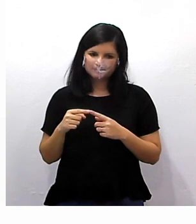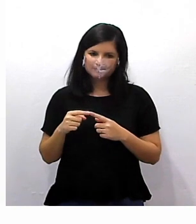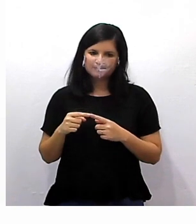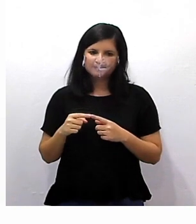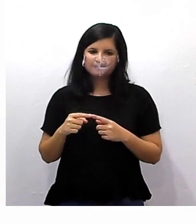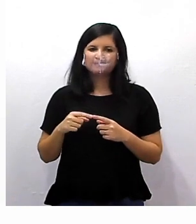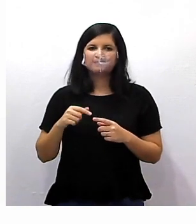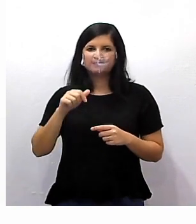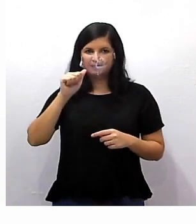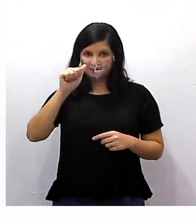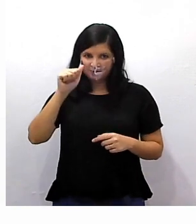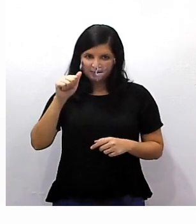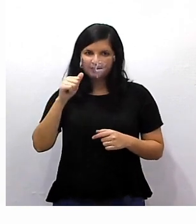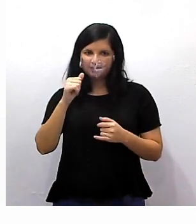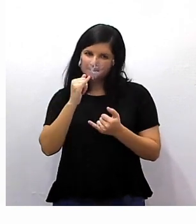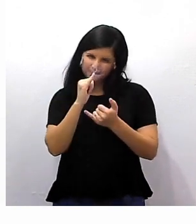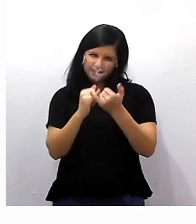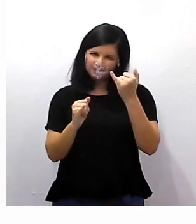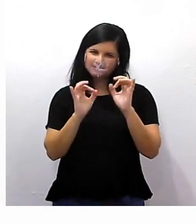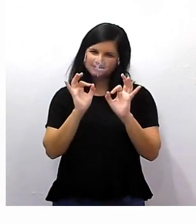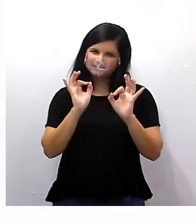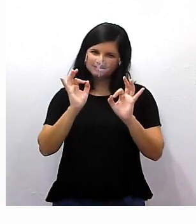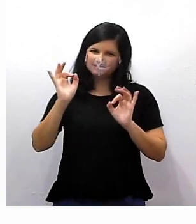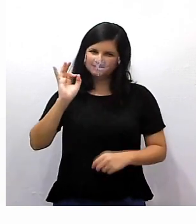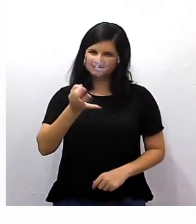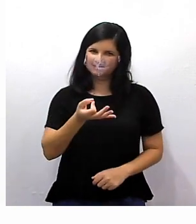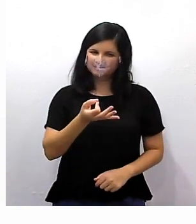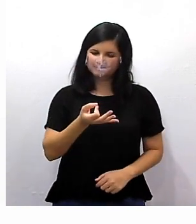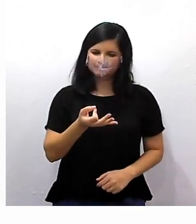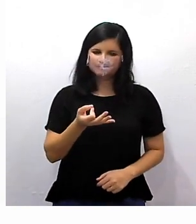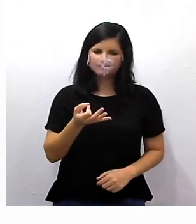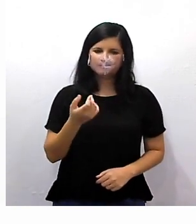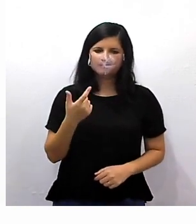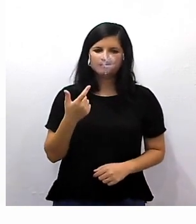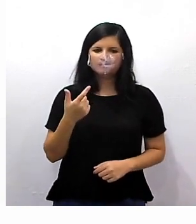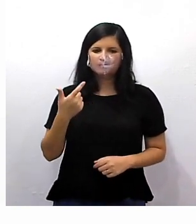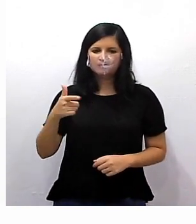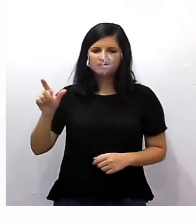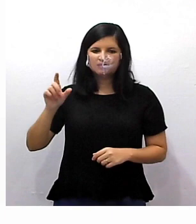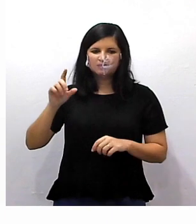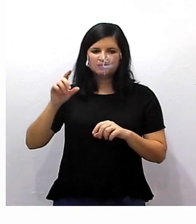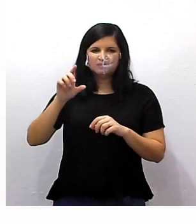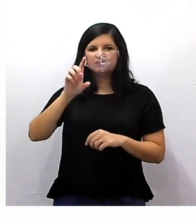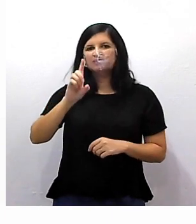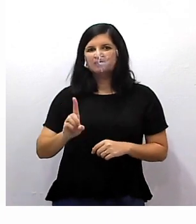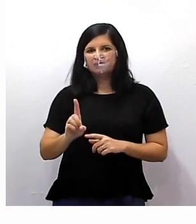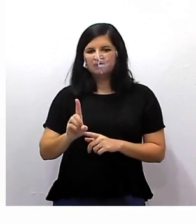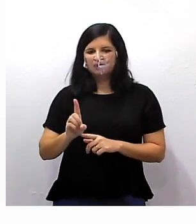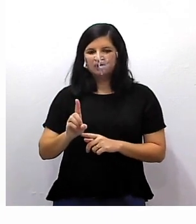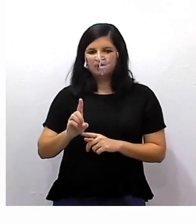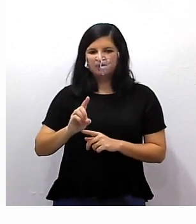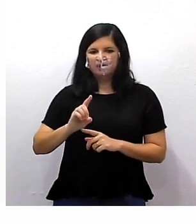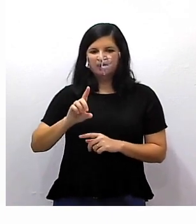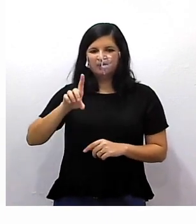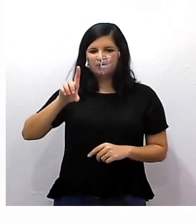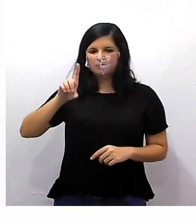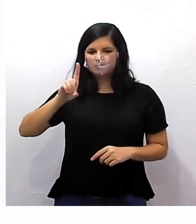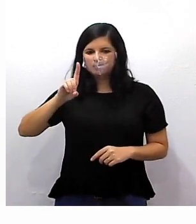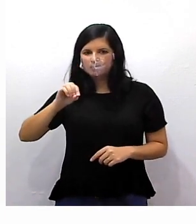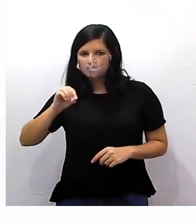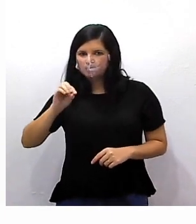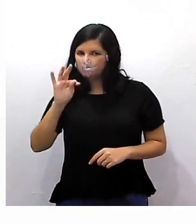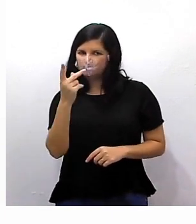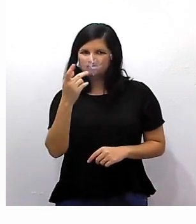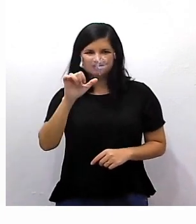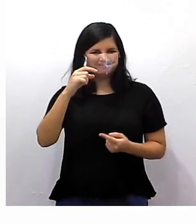it. Então, até aí a letra A parece ser a correta. Vamos ver a outra que a gente guardou, a letra D. Na letra D tem lá, isn't he? Depois tem due